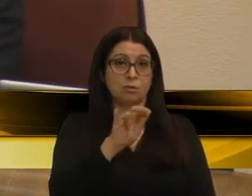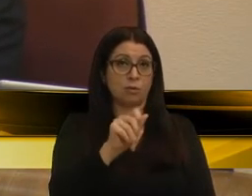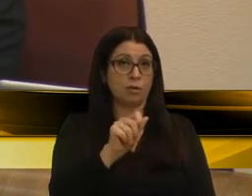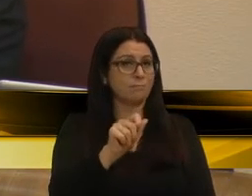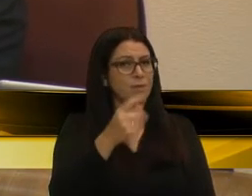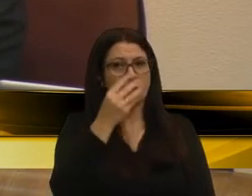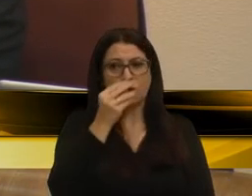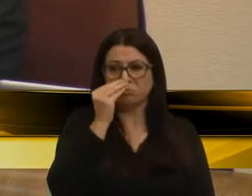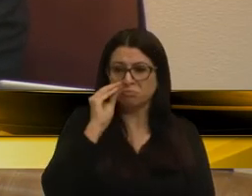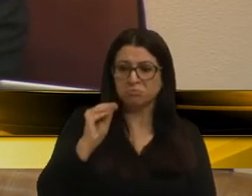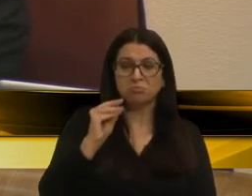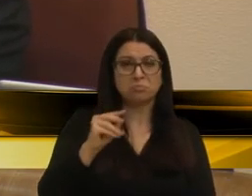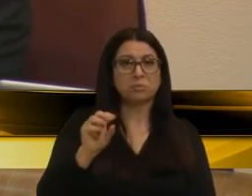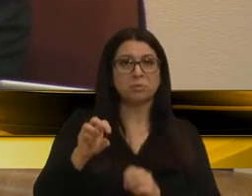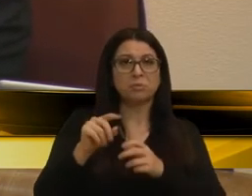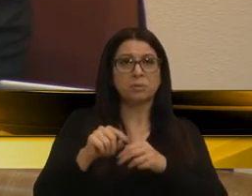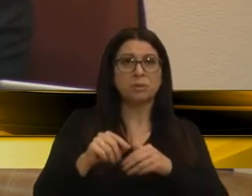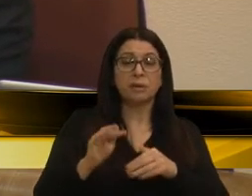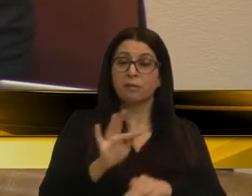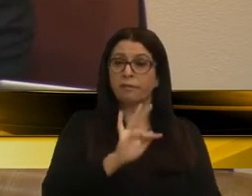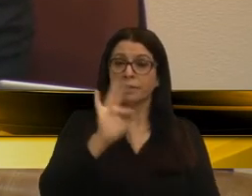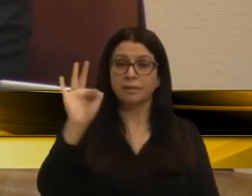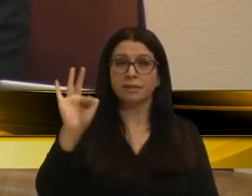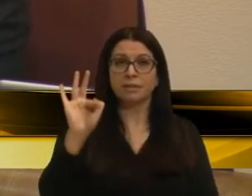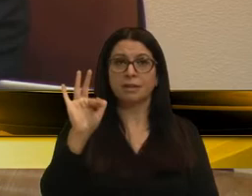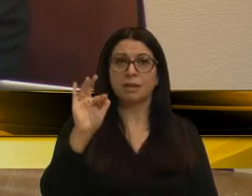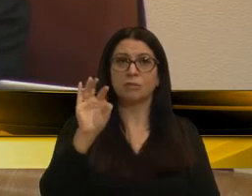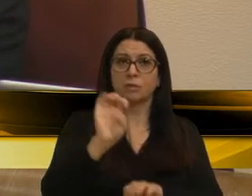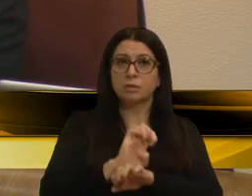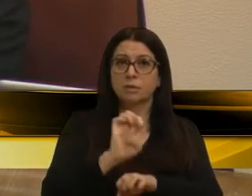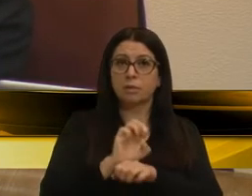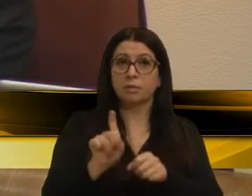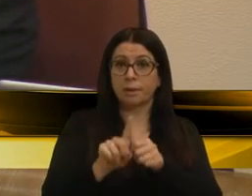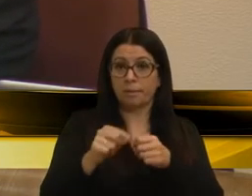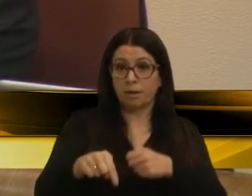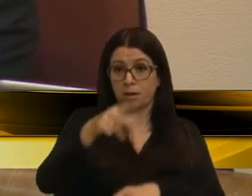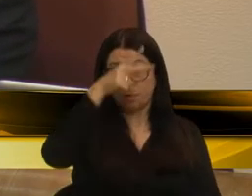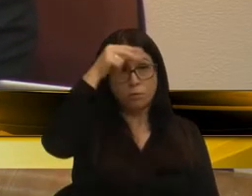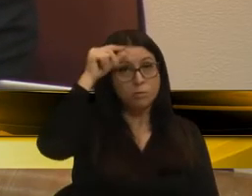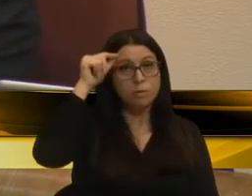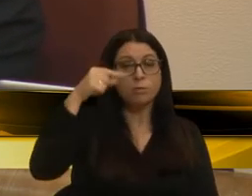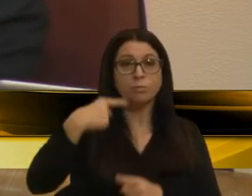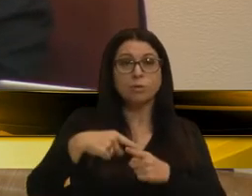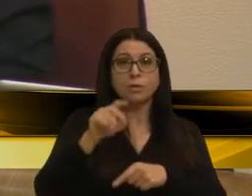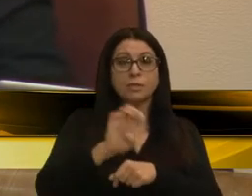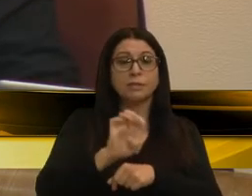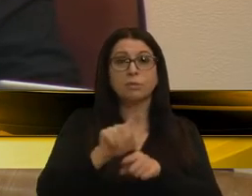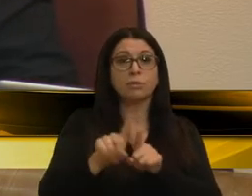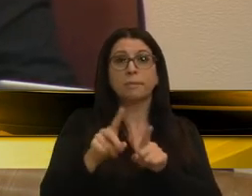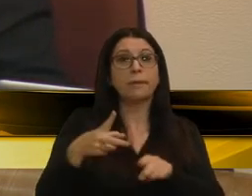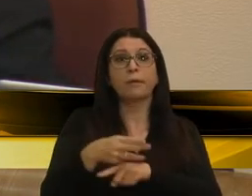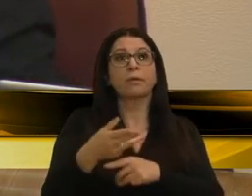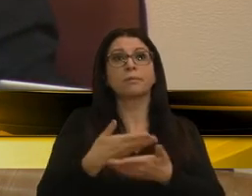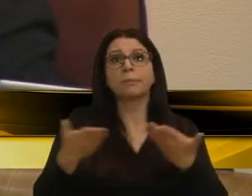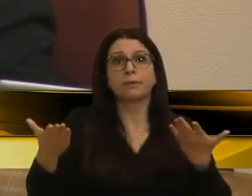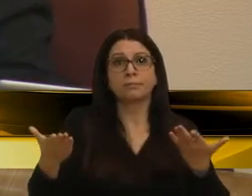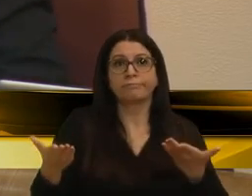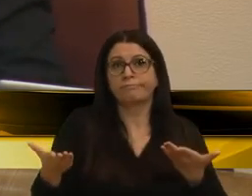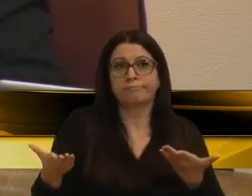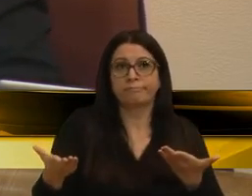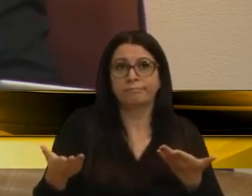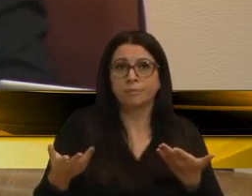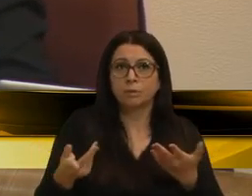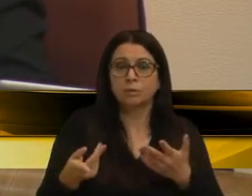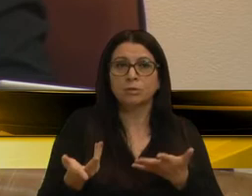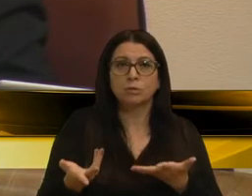desleixo de educação é em nível federal, em nível estadual e em nível municipal, porque em nível estadual também se perdeu